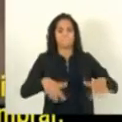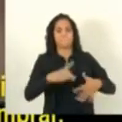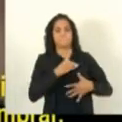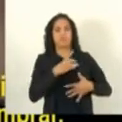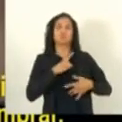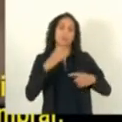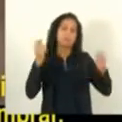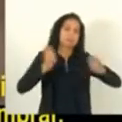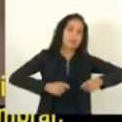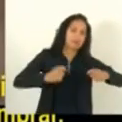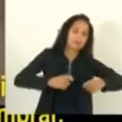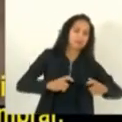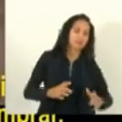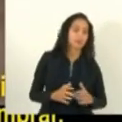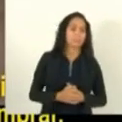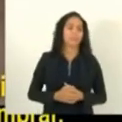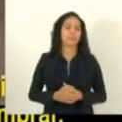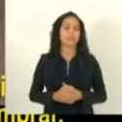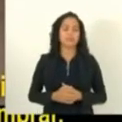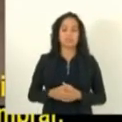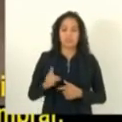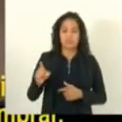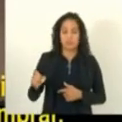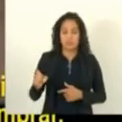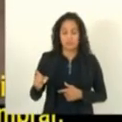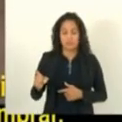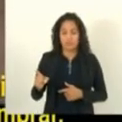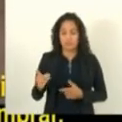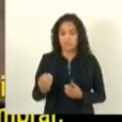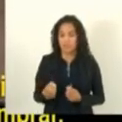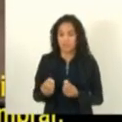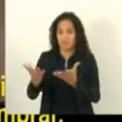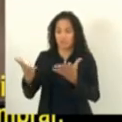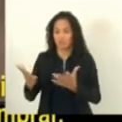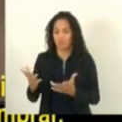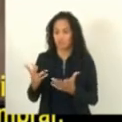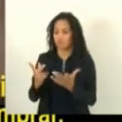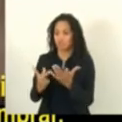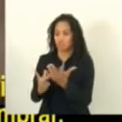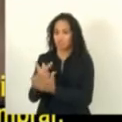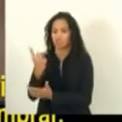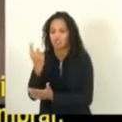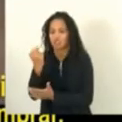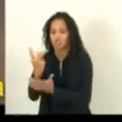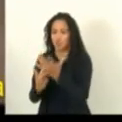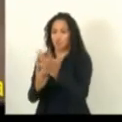É, se você dá para uma pessoa aquilo que dinheiro no mundo não pode comprar,